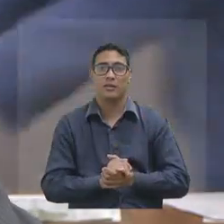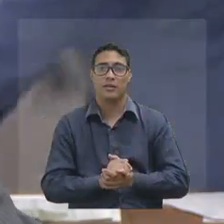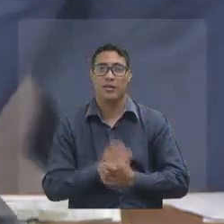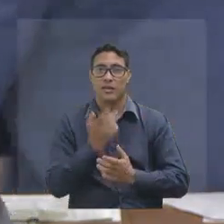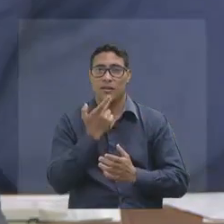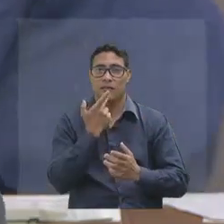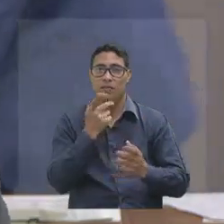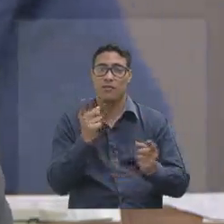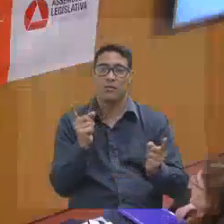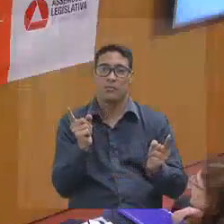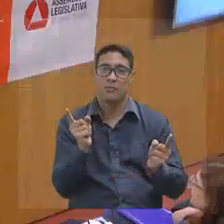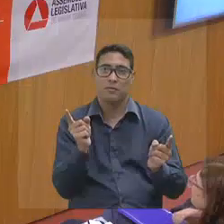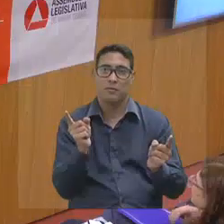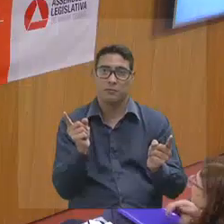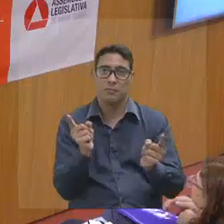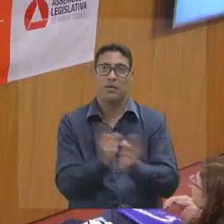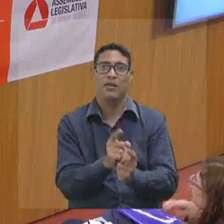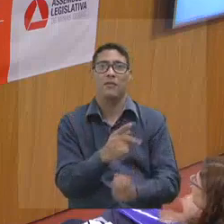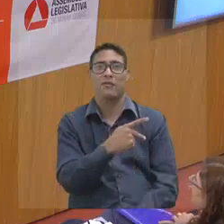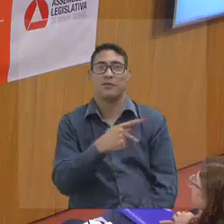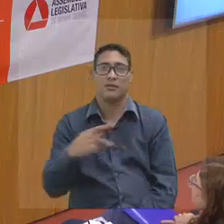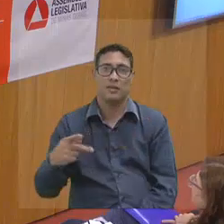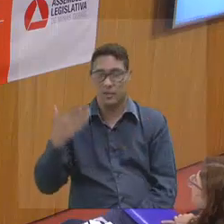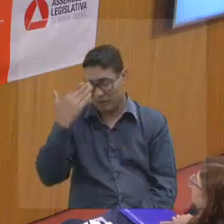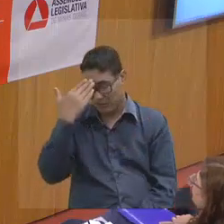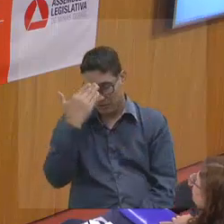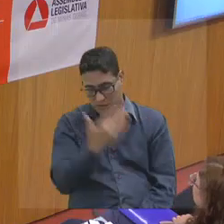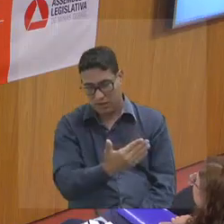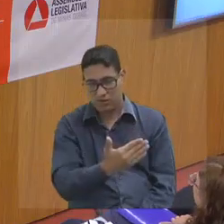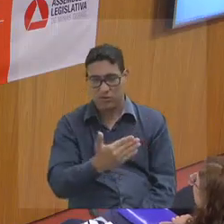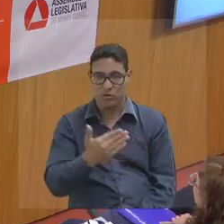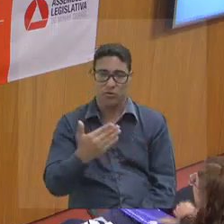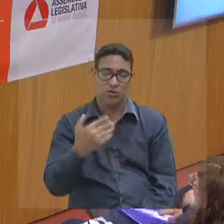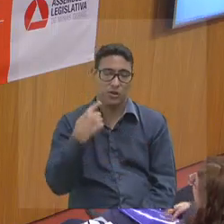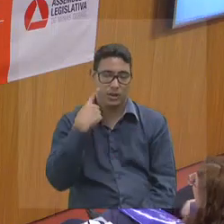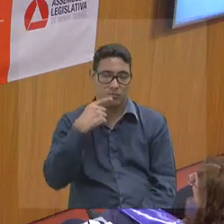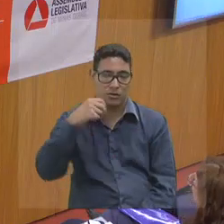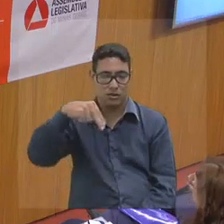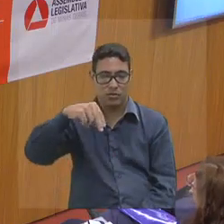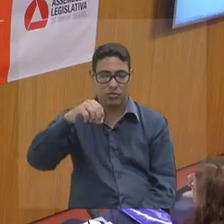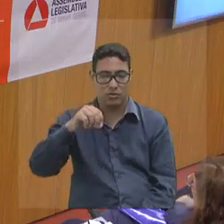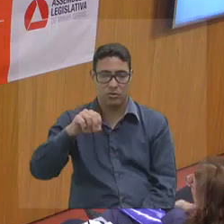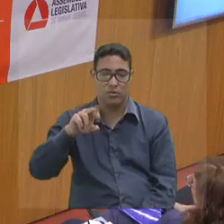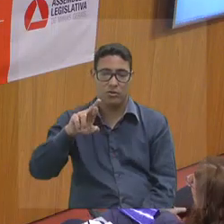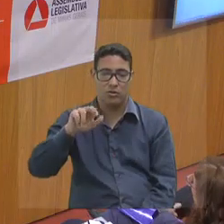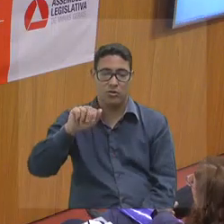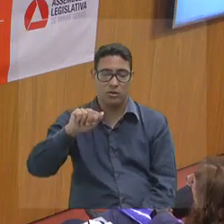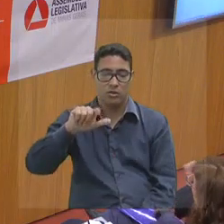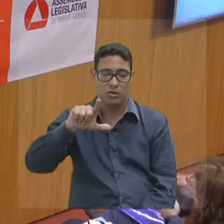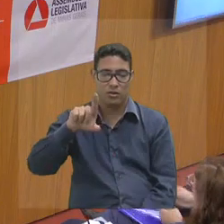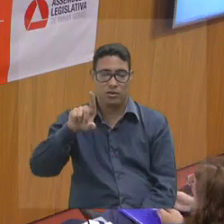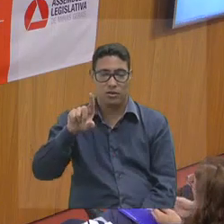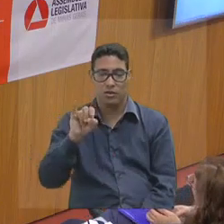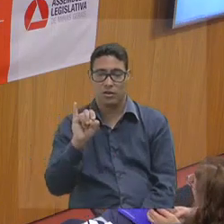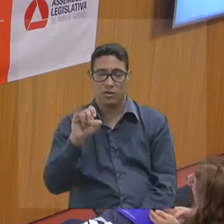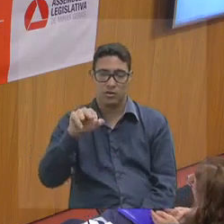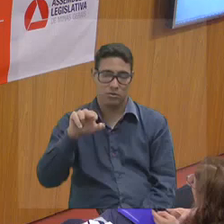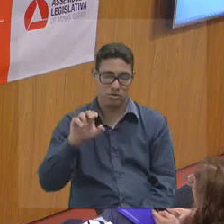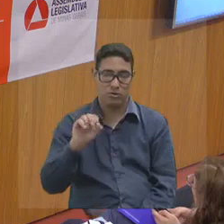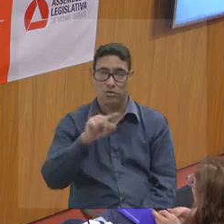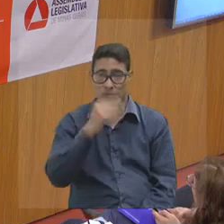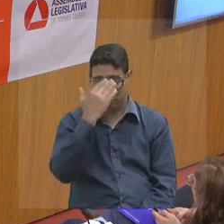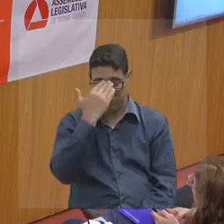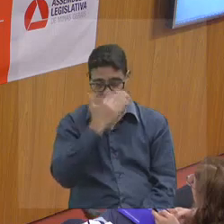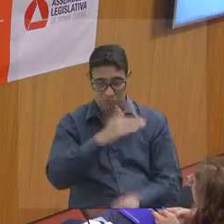foi justo Muito obrigado ao Deputado Noraldino bem colocado as suas palavras a gente